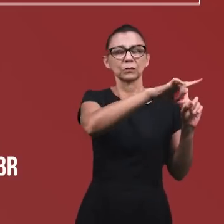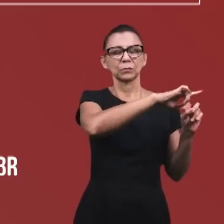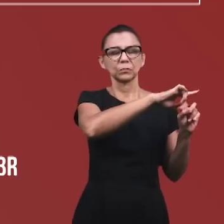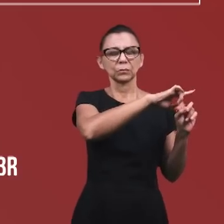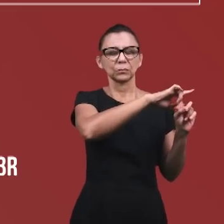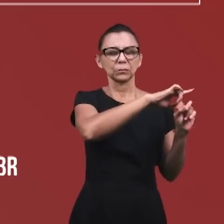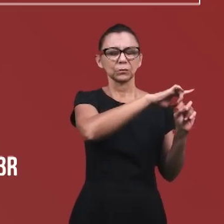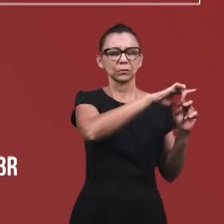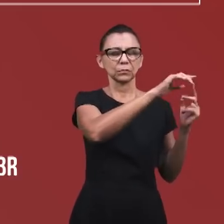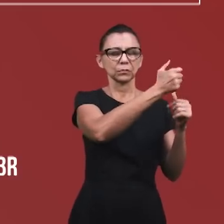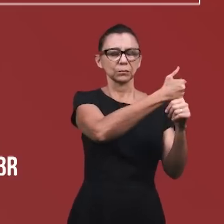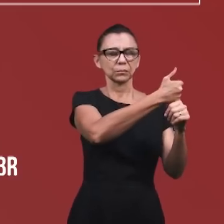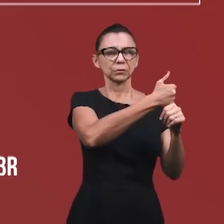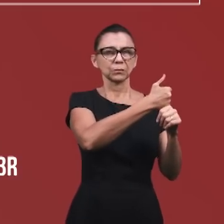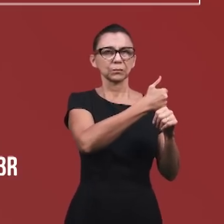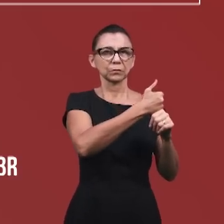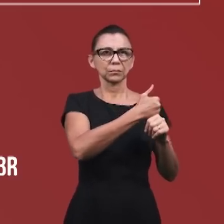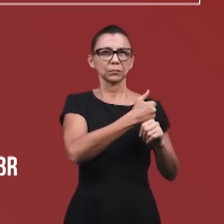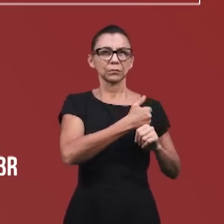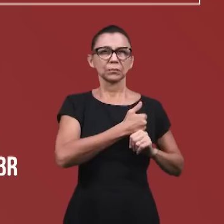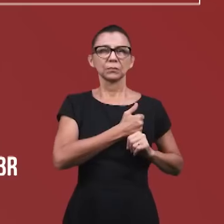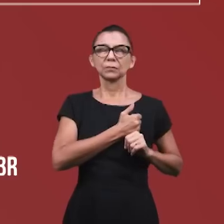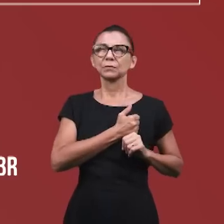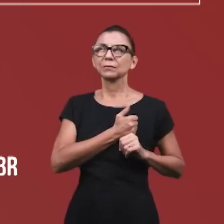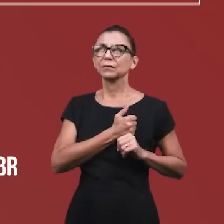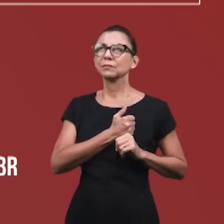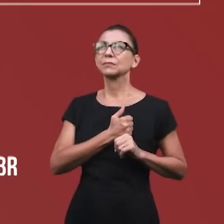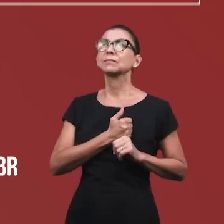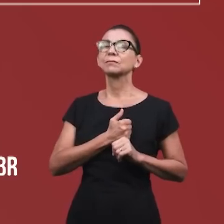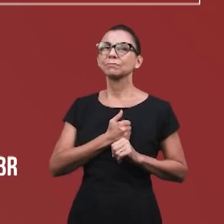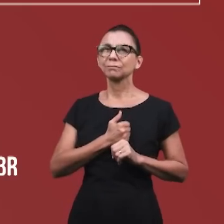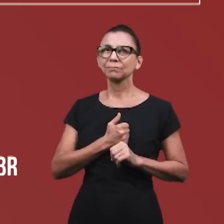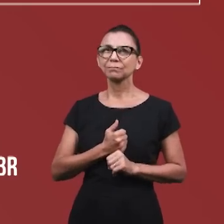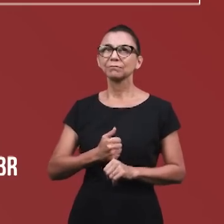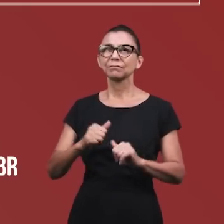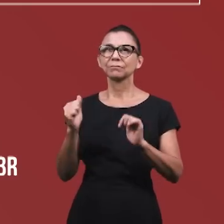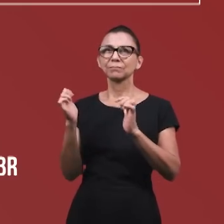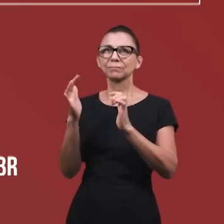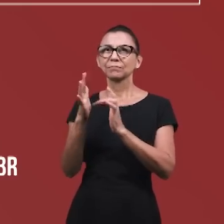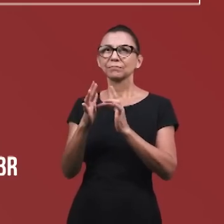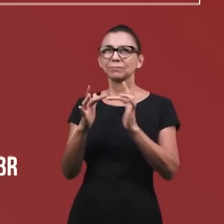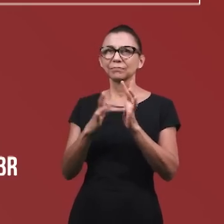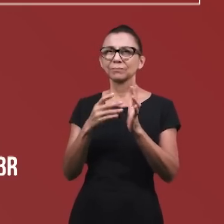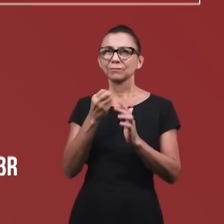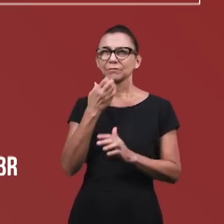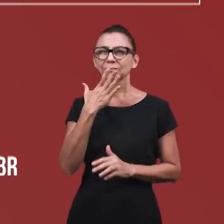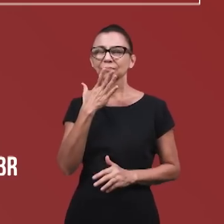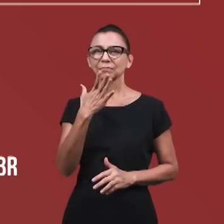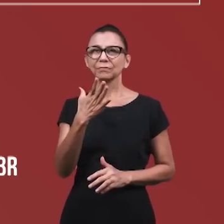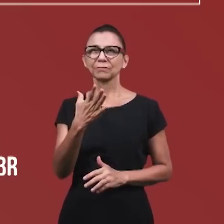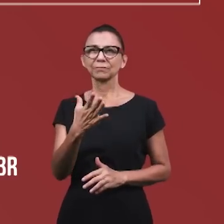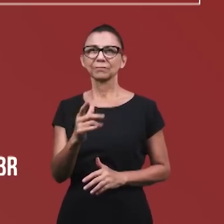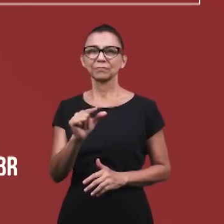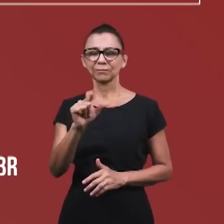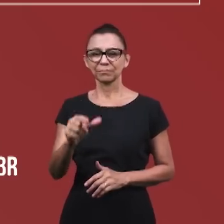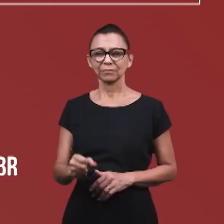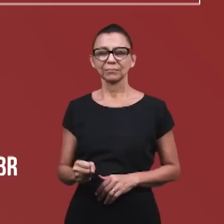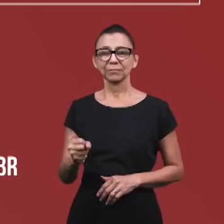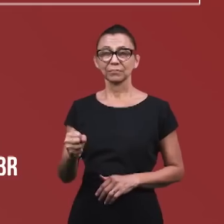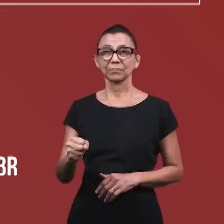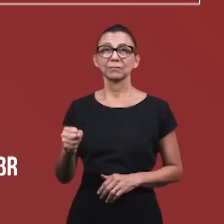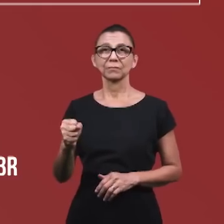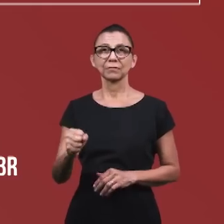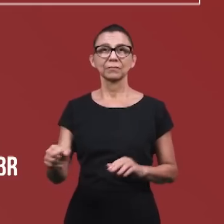meu Jesus, o bom pastor. A mão que foi na